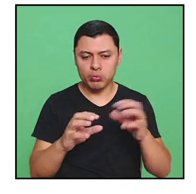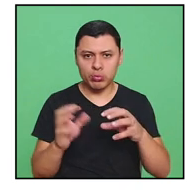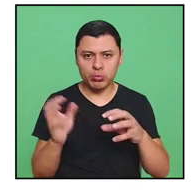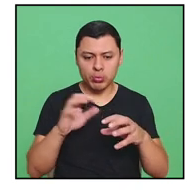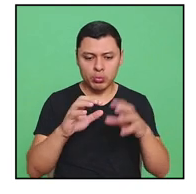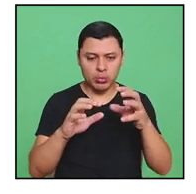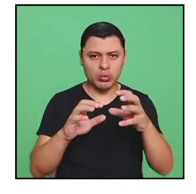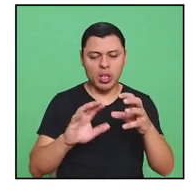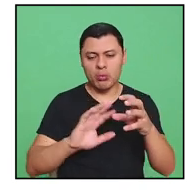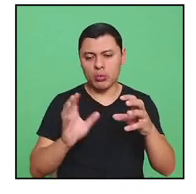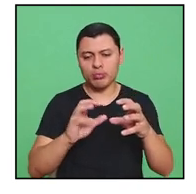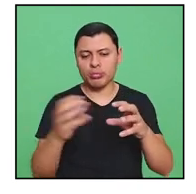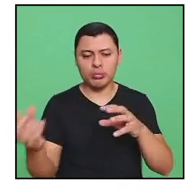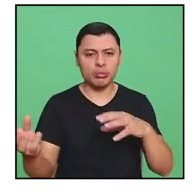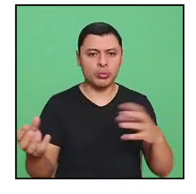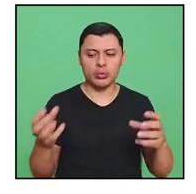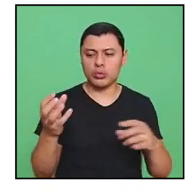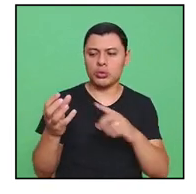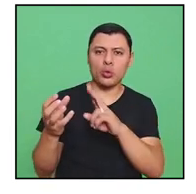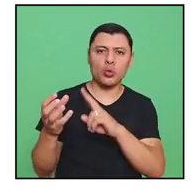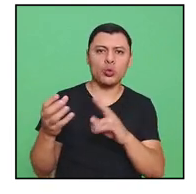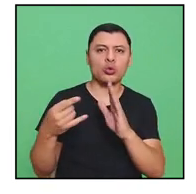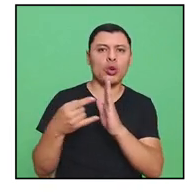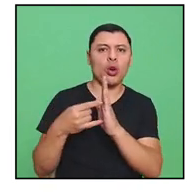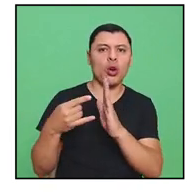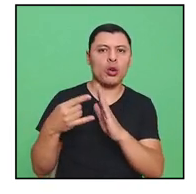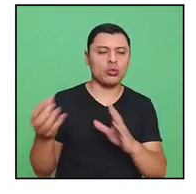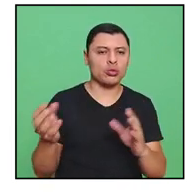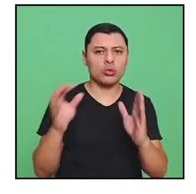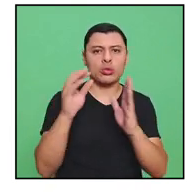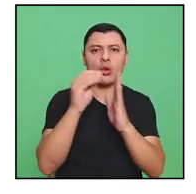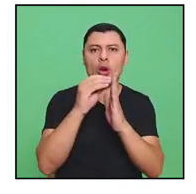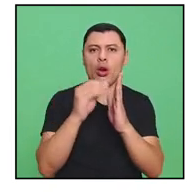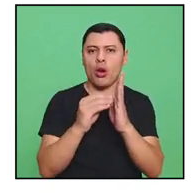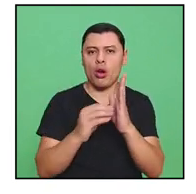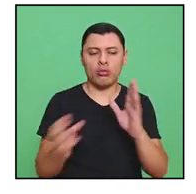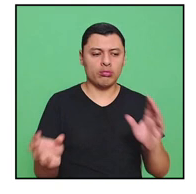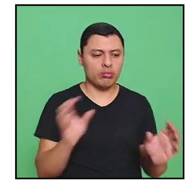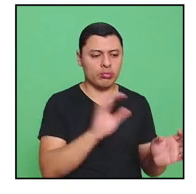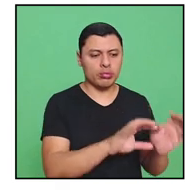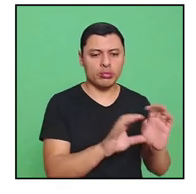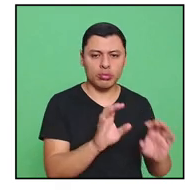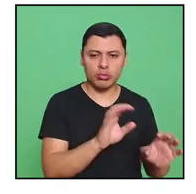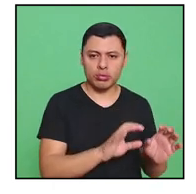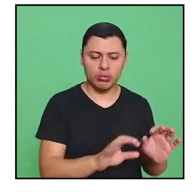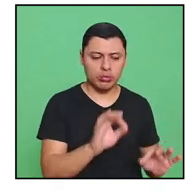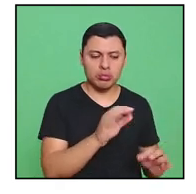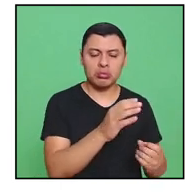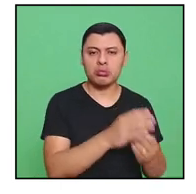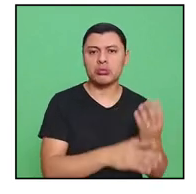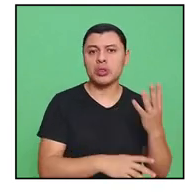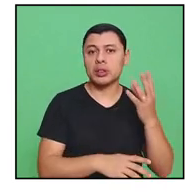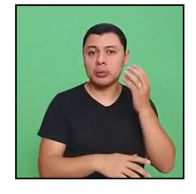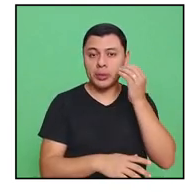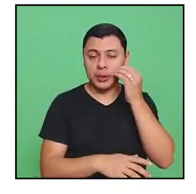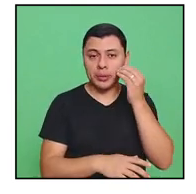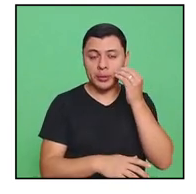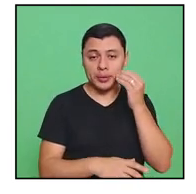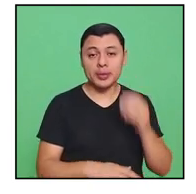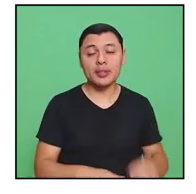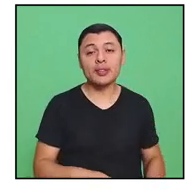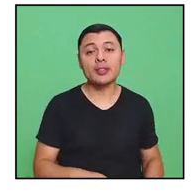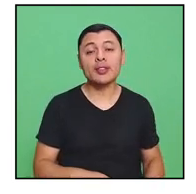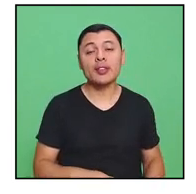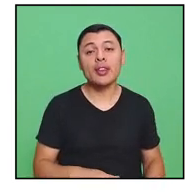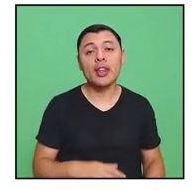usa pedaços de código e faz um monstrinho. E eu acho